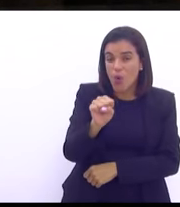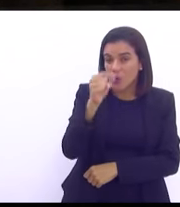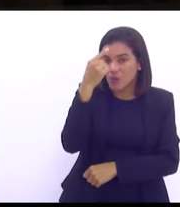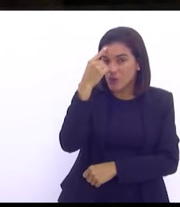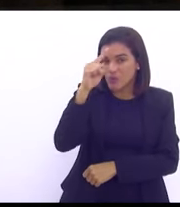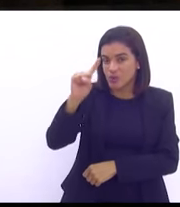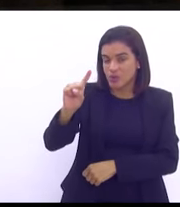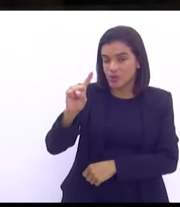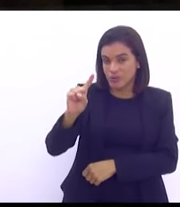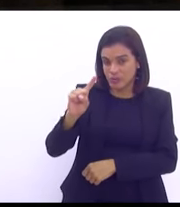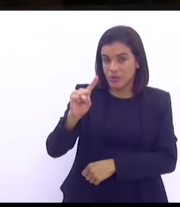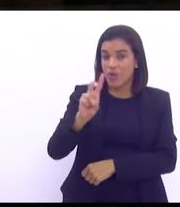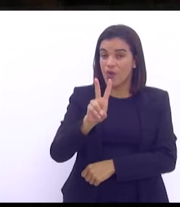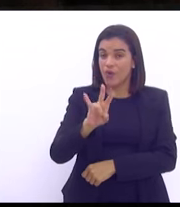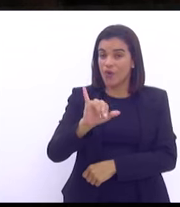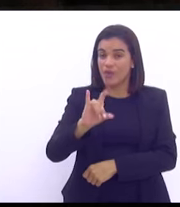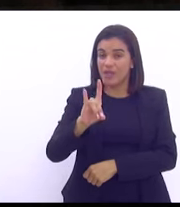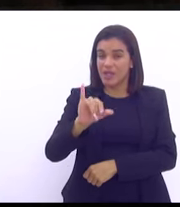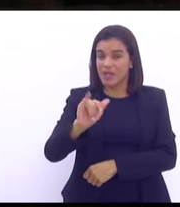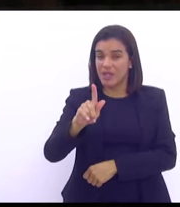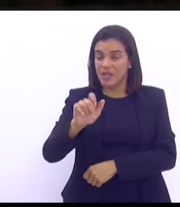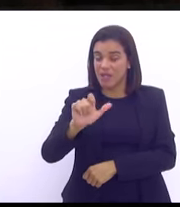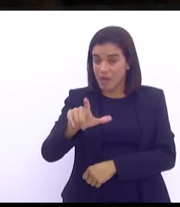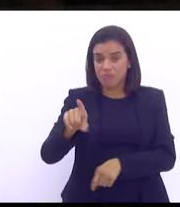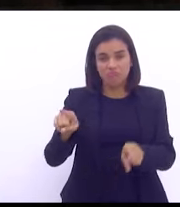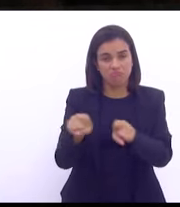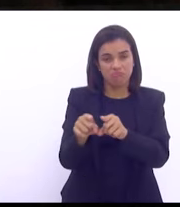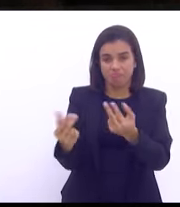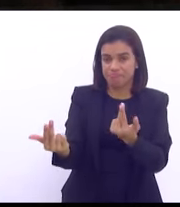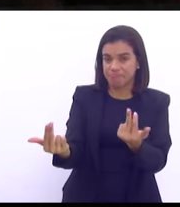8 dias. E o Vidigal afetado também.